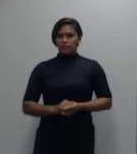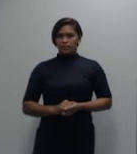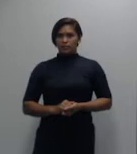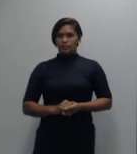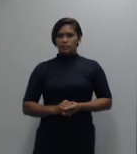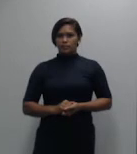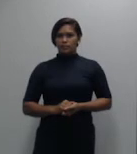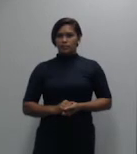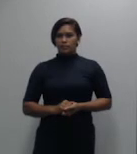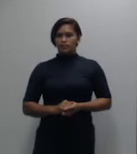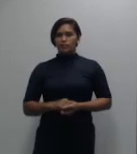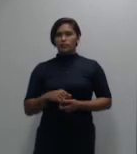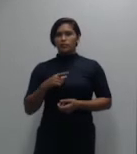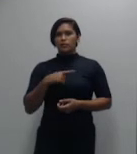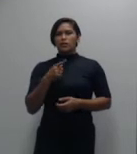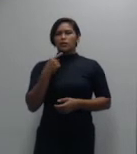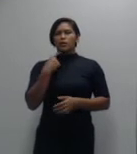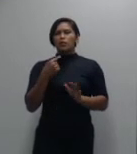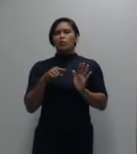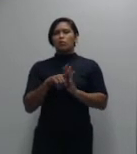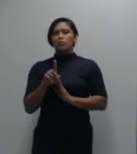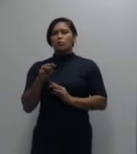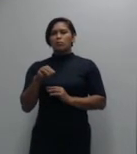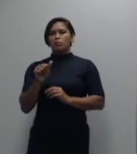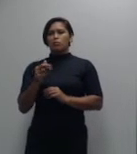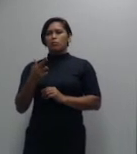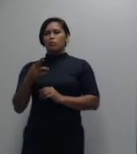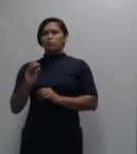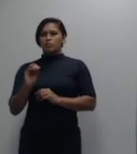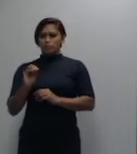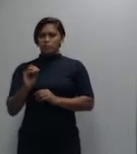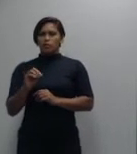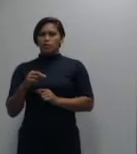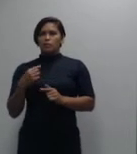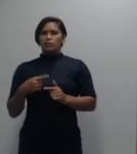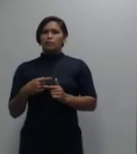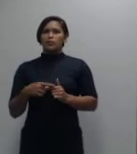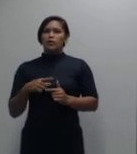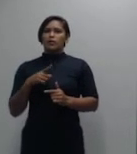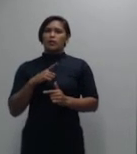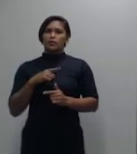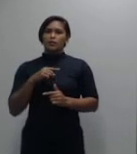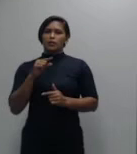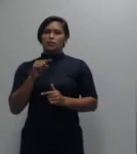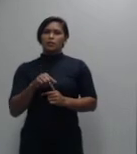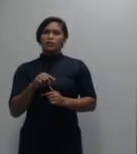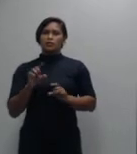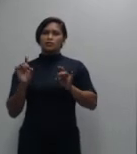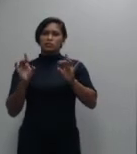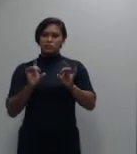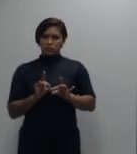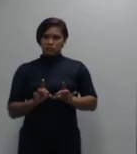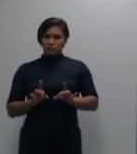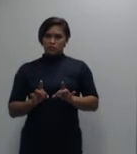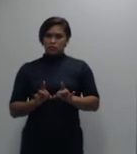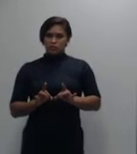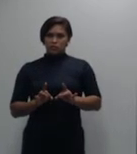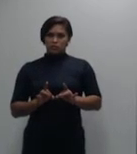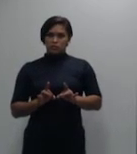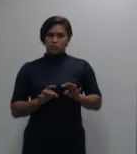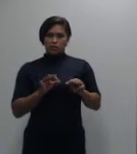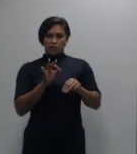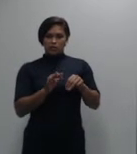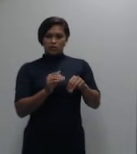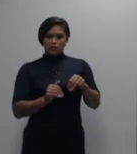e o estrago em pedir para o Mauro Por que nós temos aqui de estoque da ministra